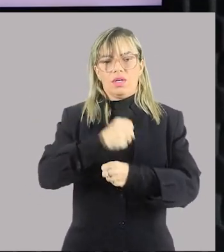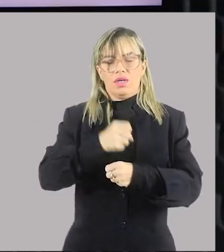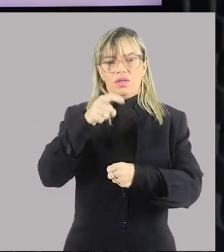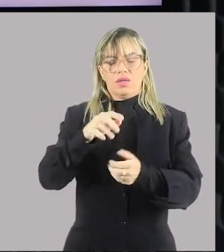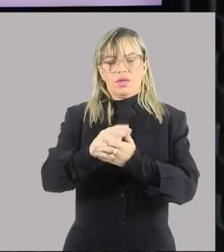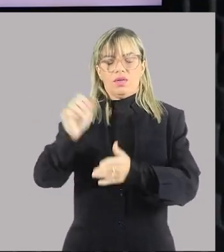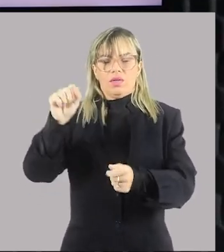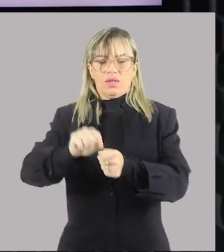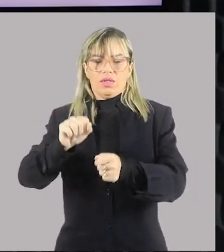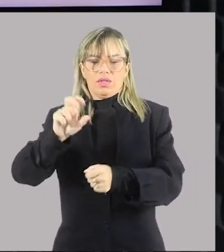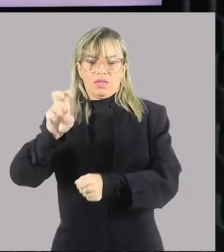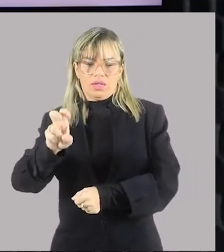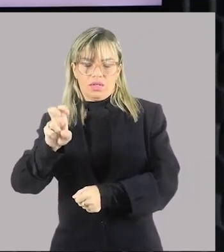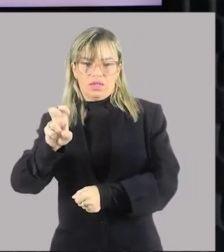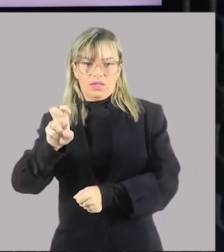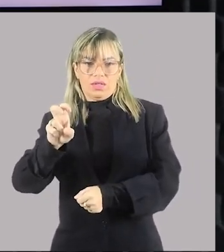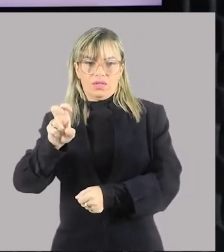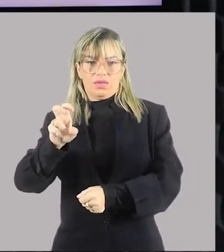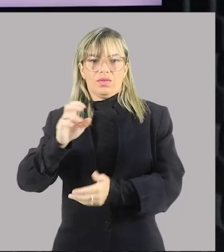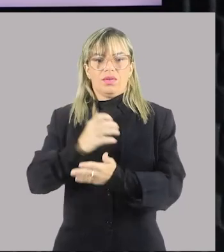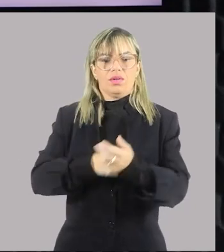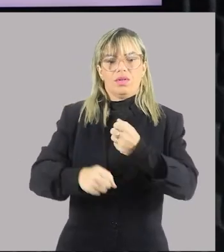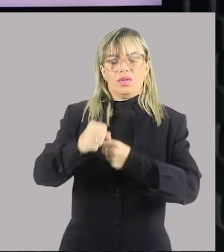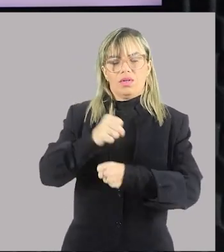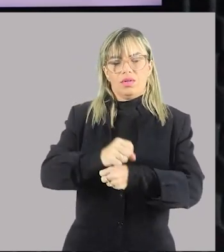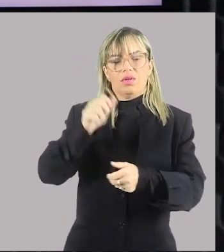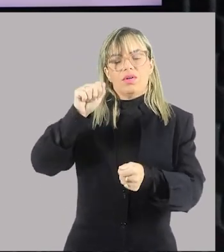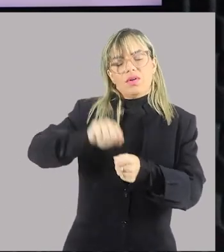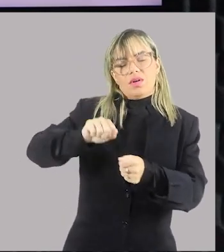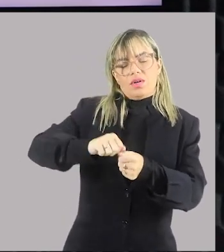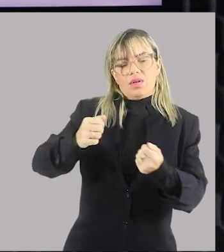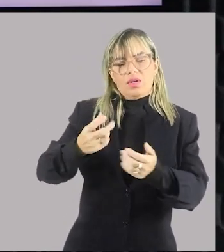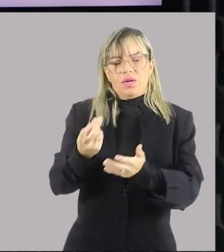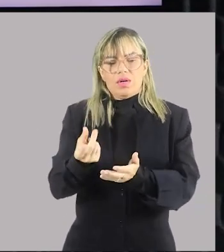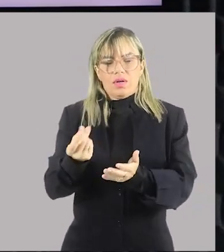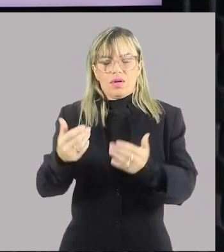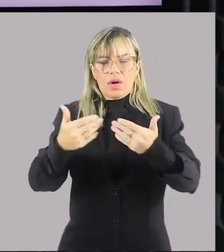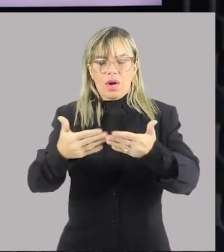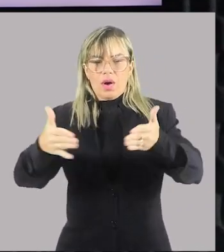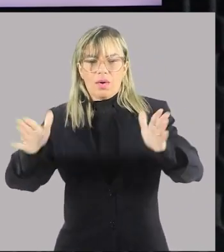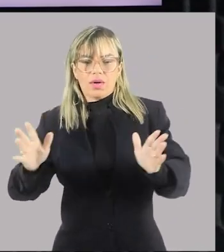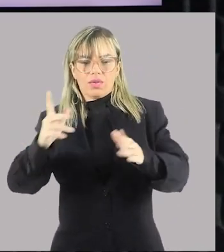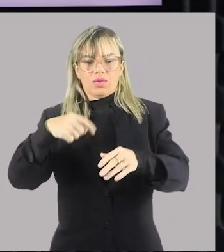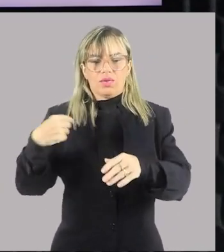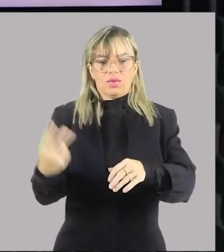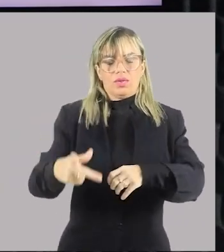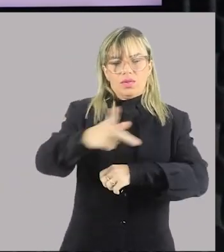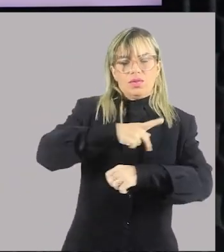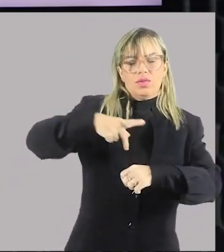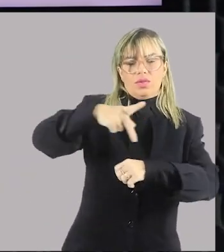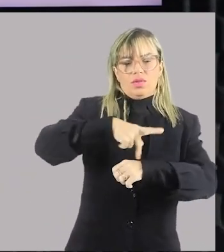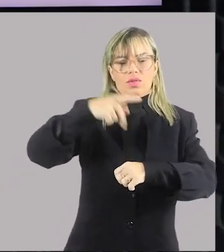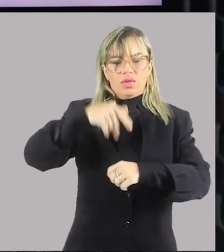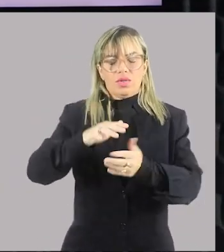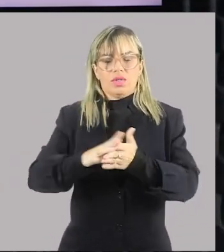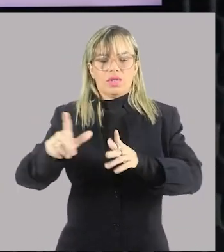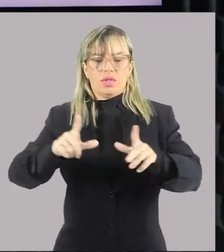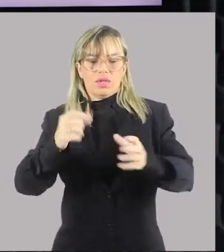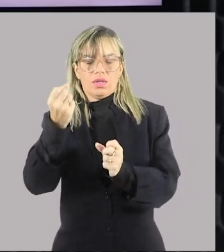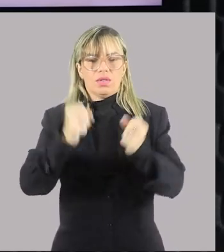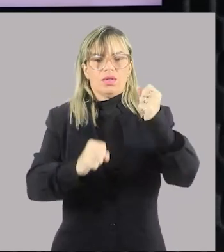abertura para que acontecesse tais investimentos. Ali nós tivemos ali um pouquinho de grandes atividades